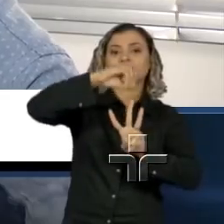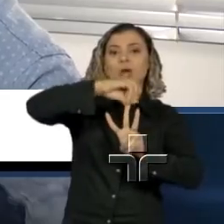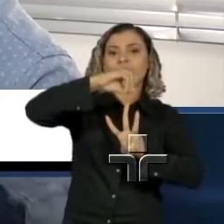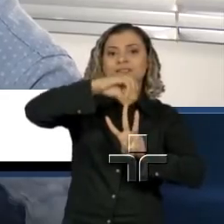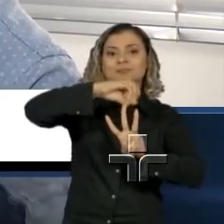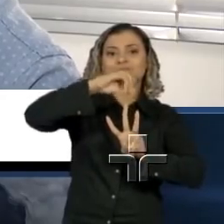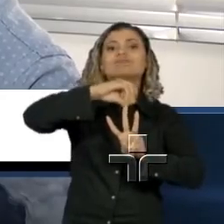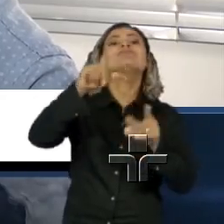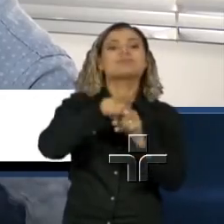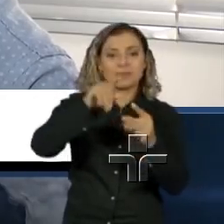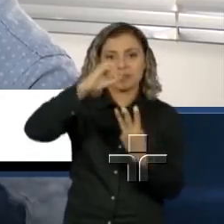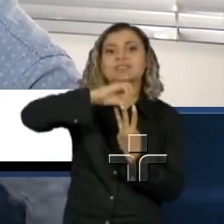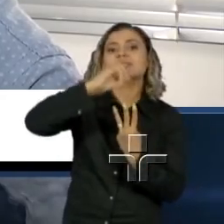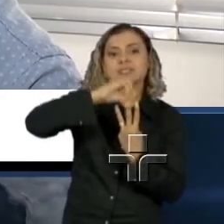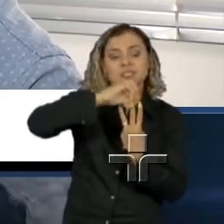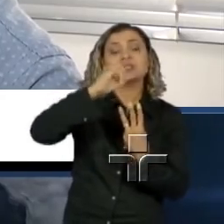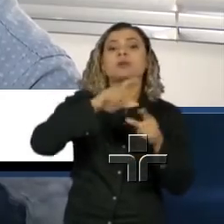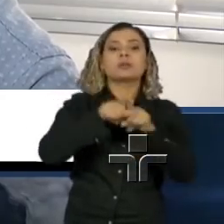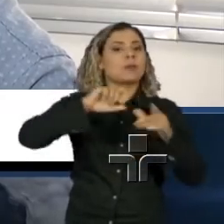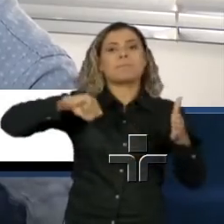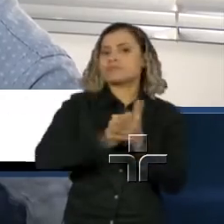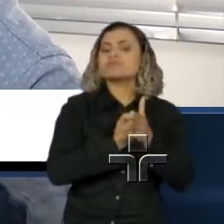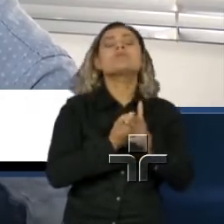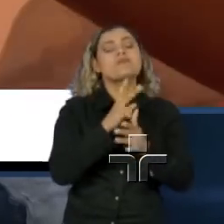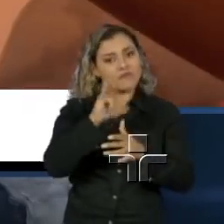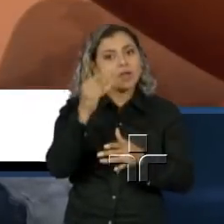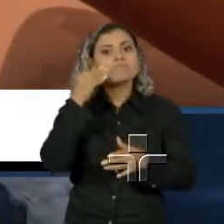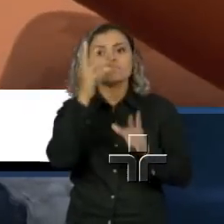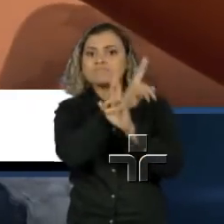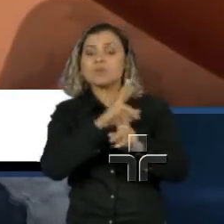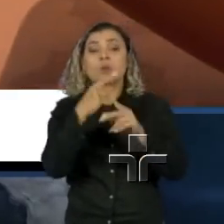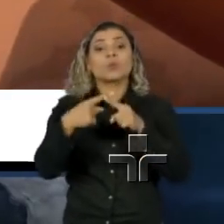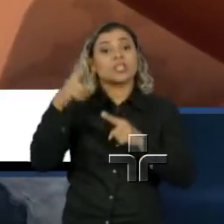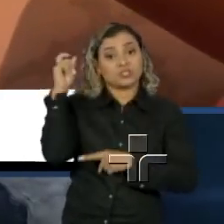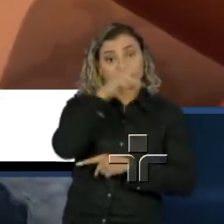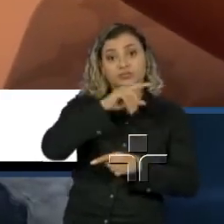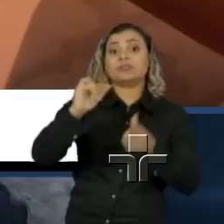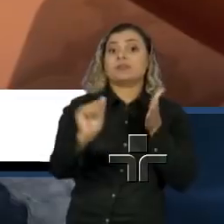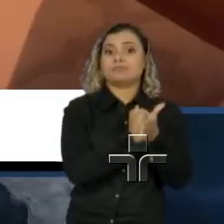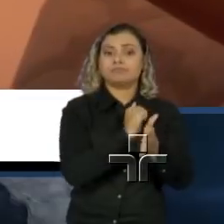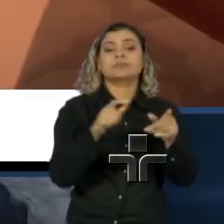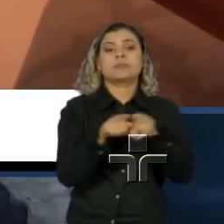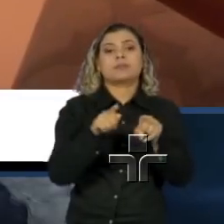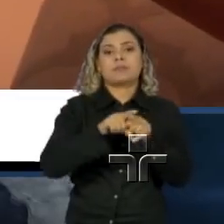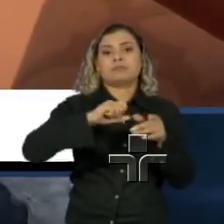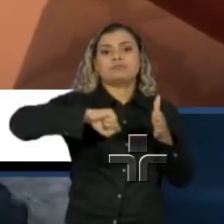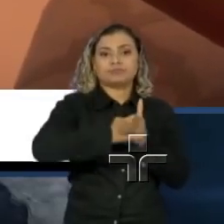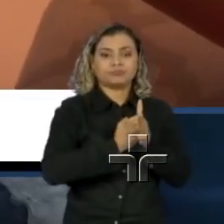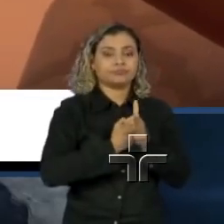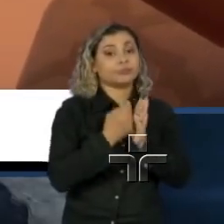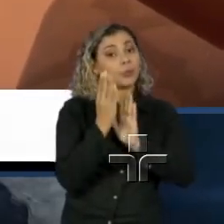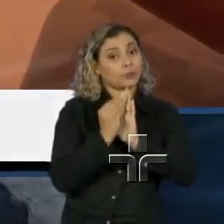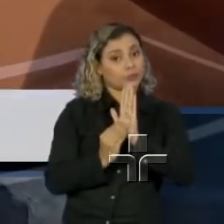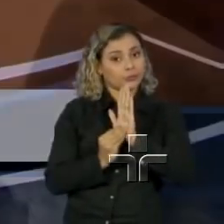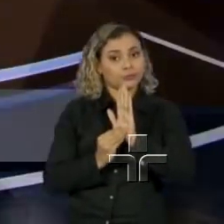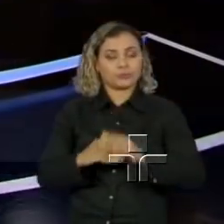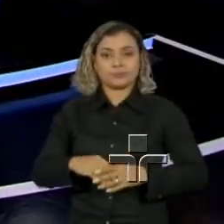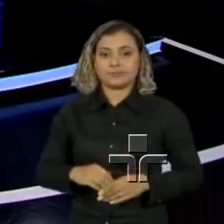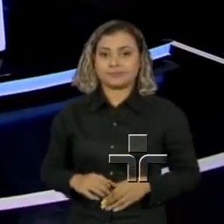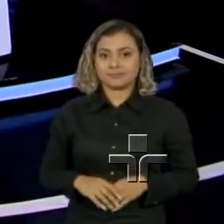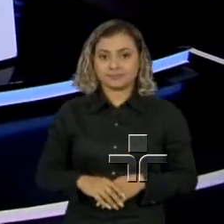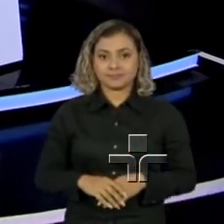somem, fazendo e tornando mais difícil, inclusive, a eliminação e solicitação de exclusão desse conteúdo.